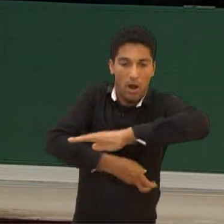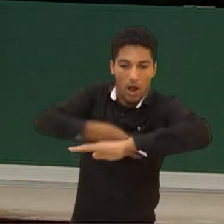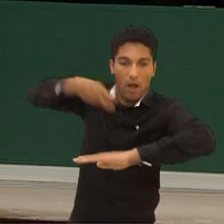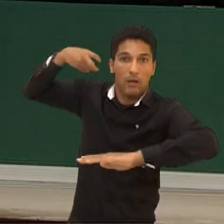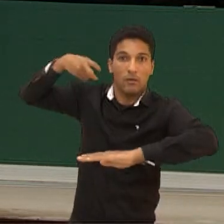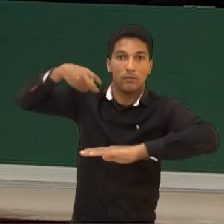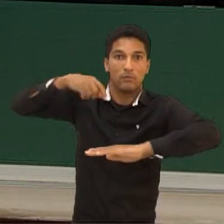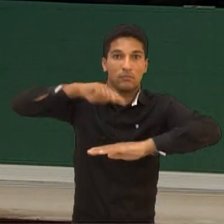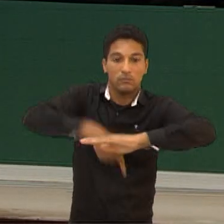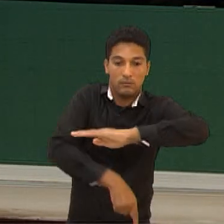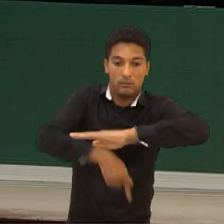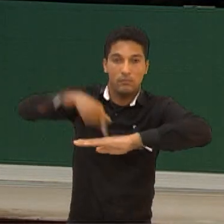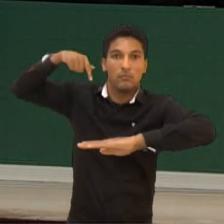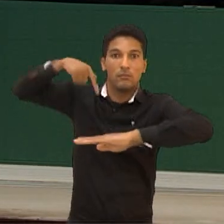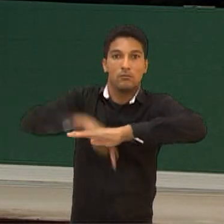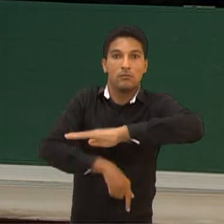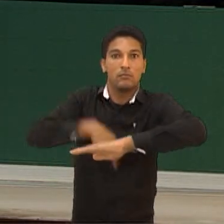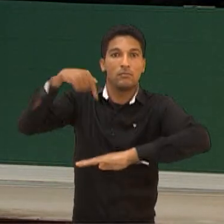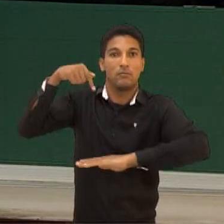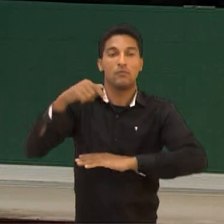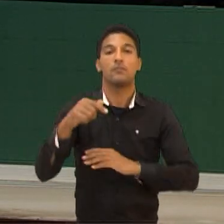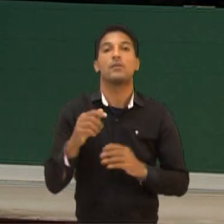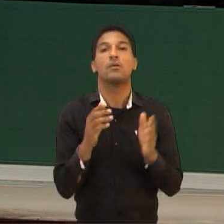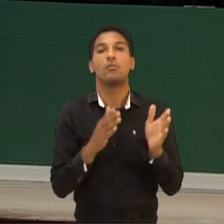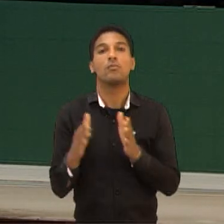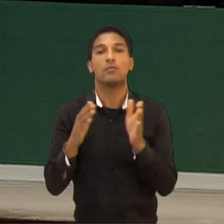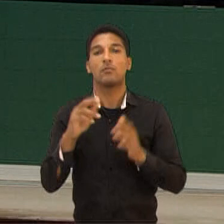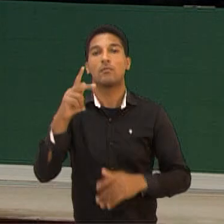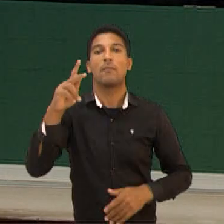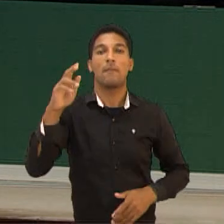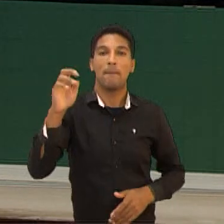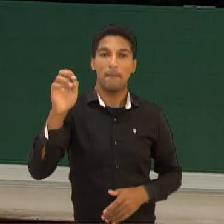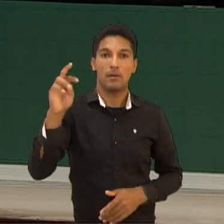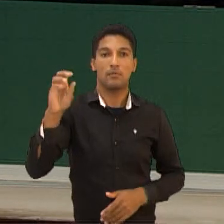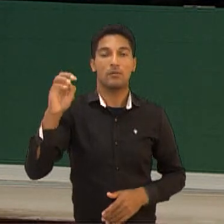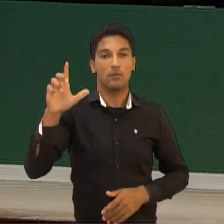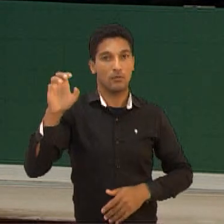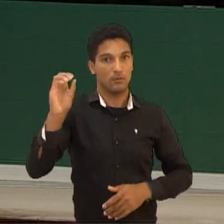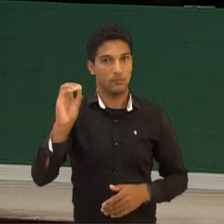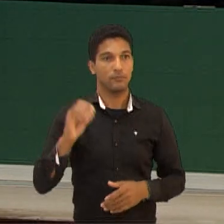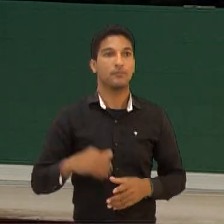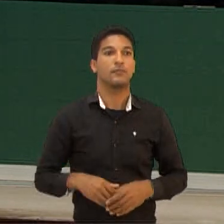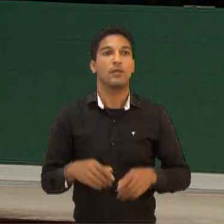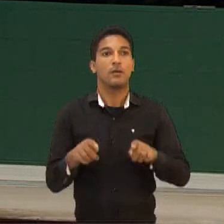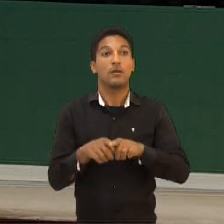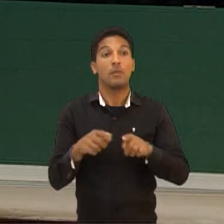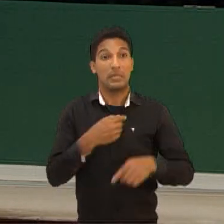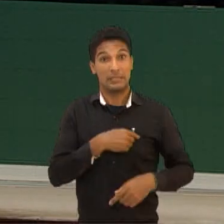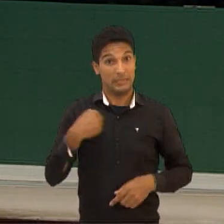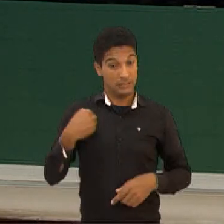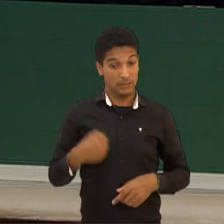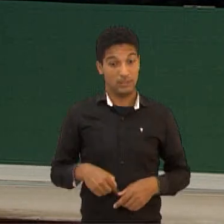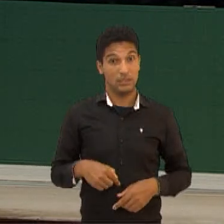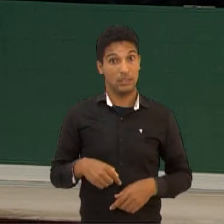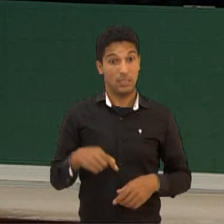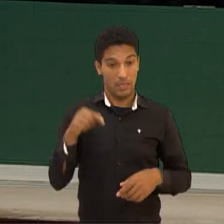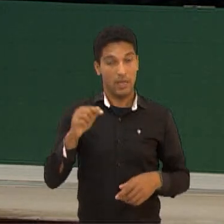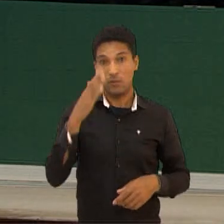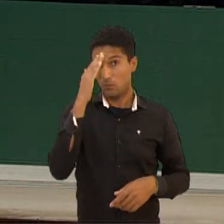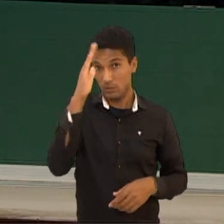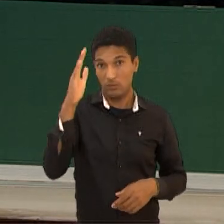asiático com amplo destaque no setor de produção mineral, é um dos principais produtores